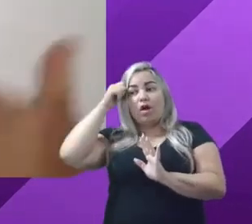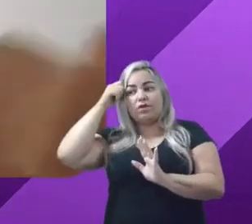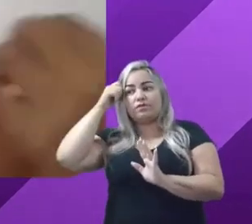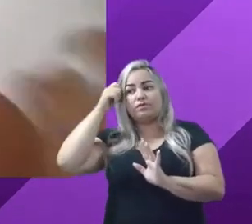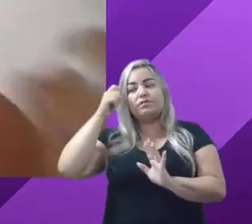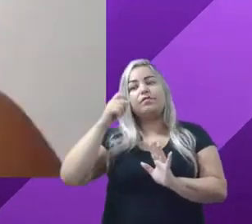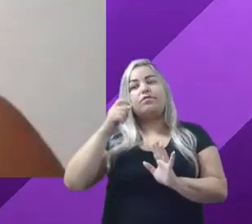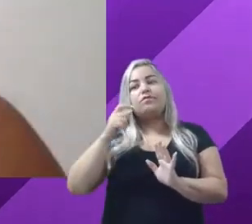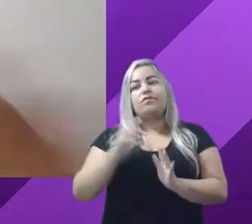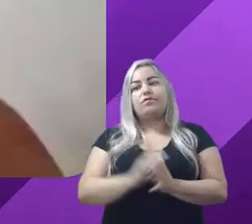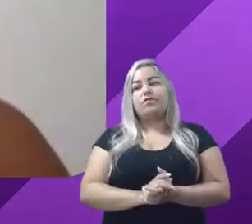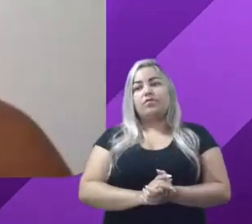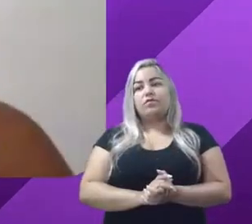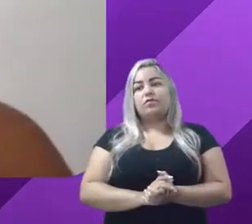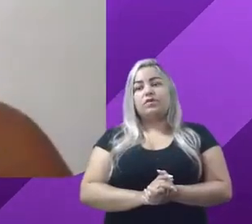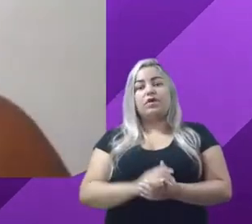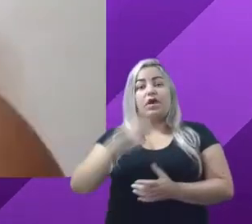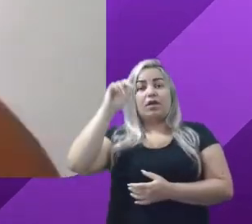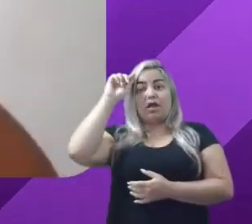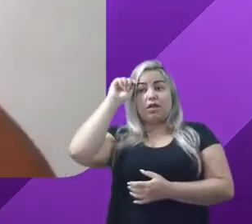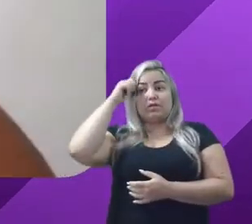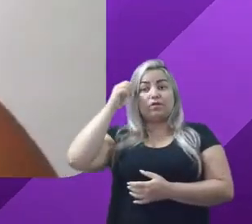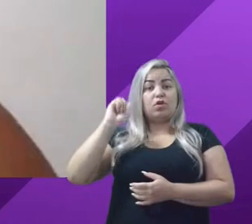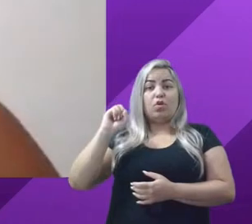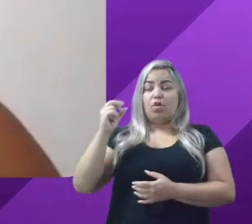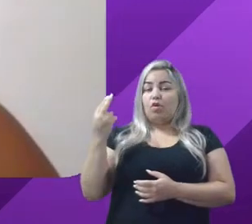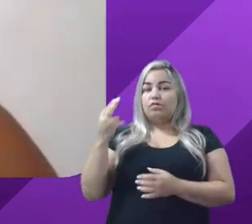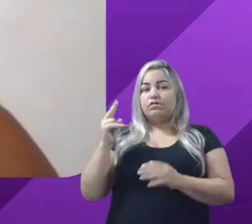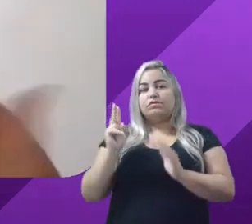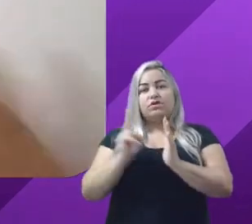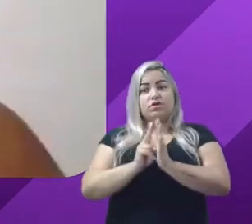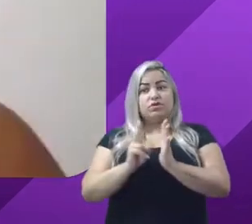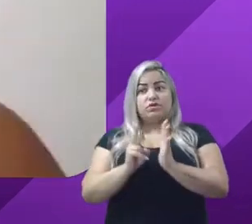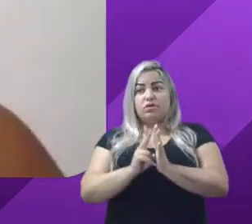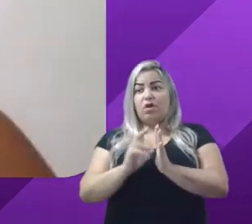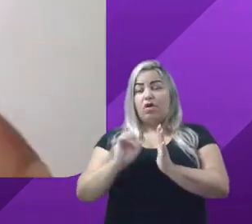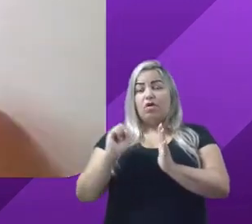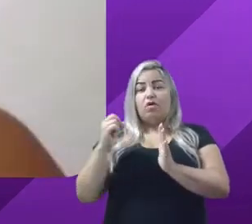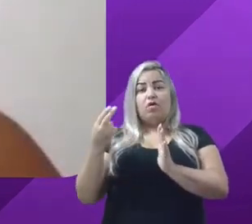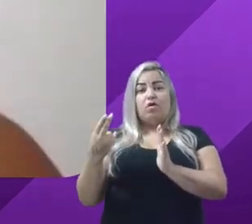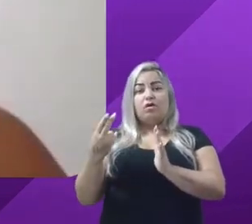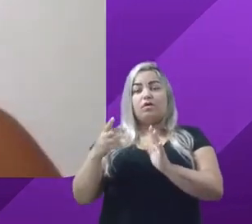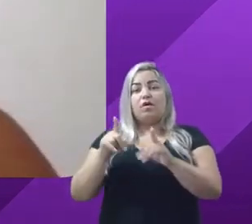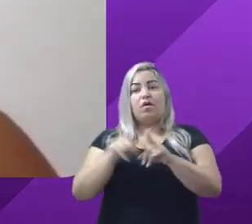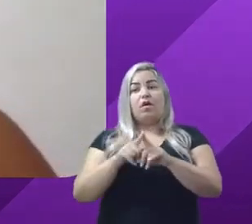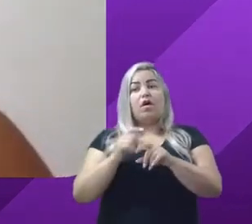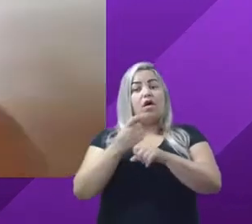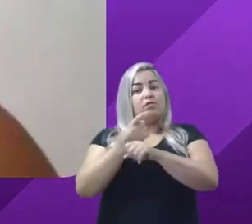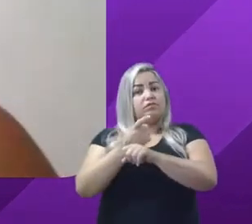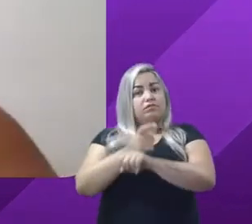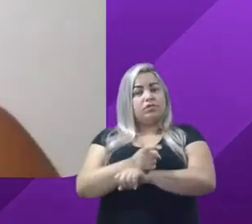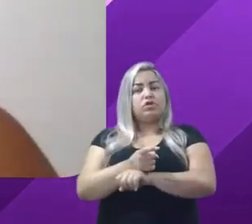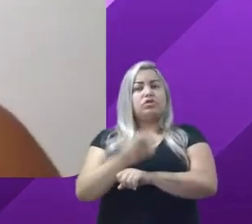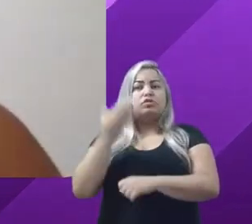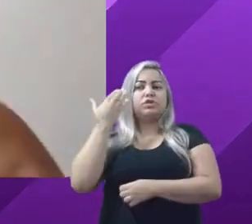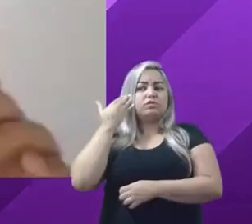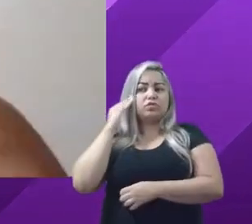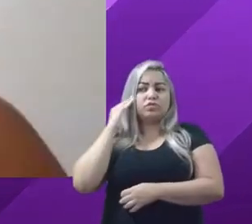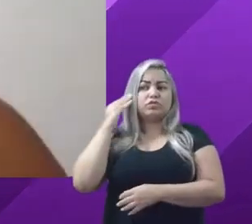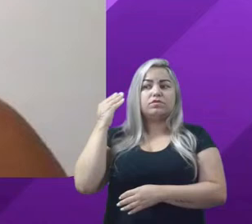né, no caso negra ou indígena, né, ou quilombolas, né, que está dentro da concepção